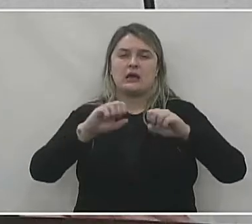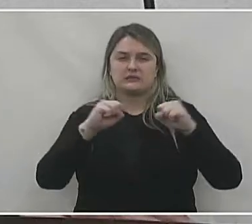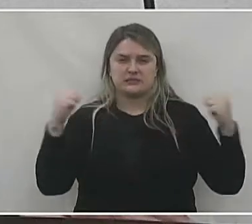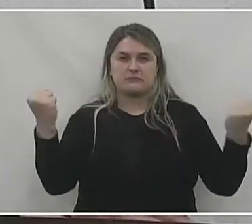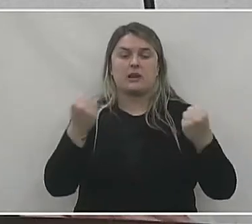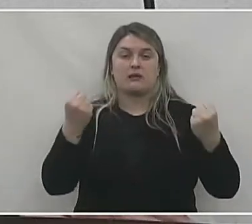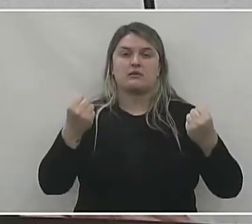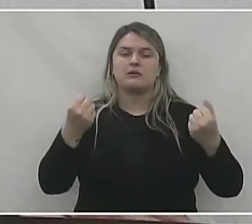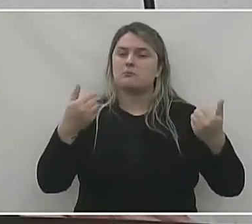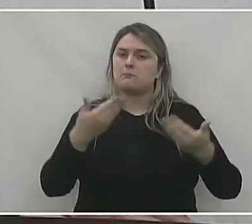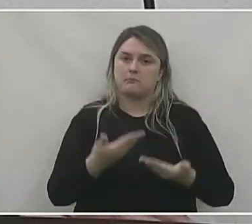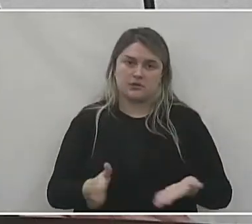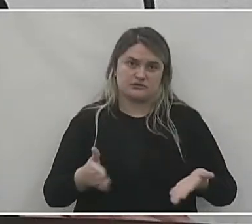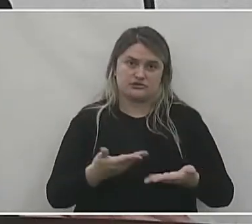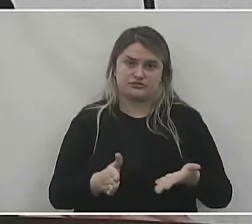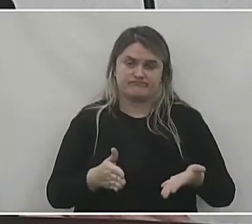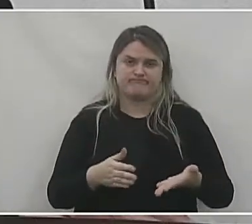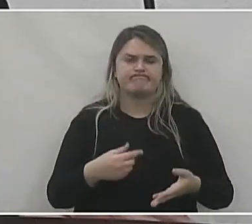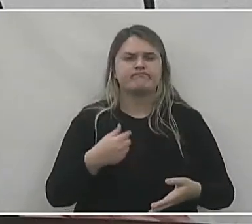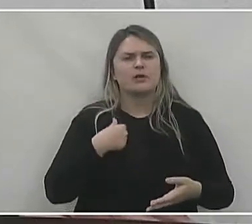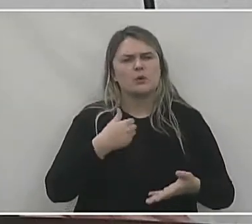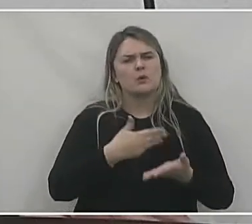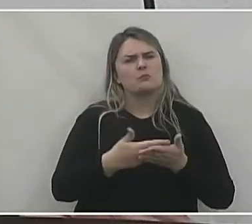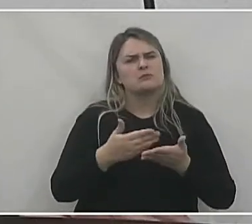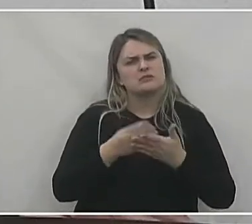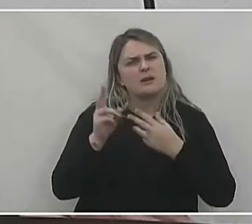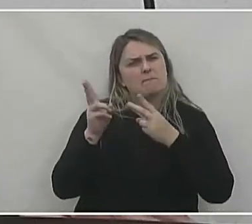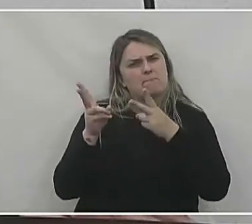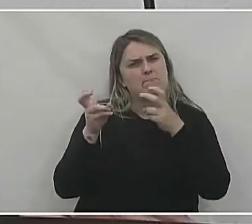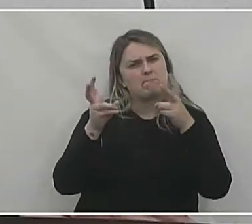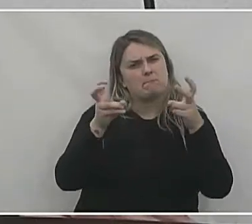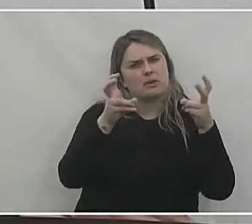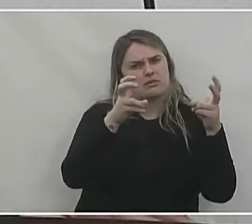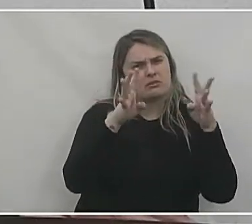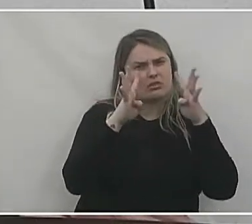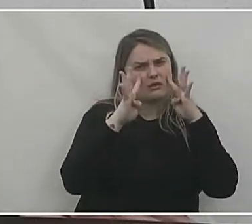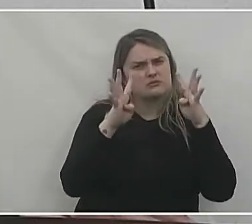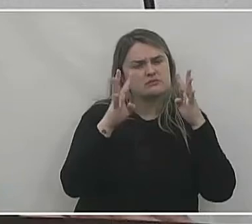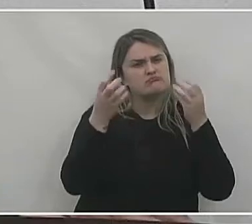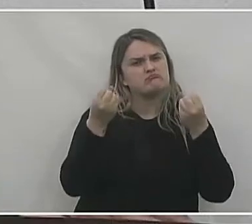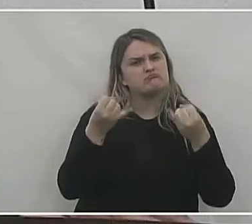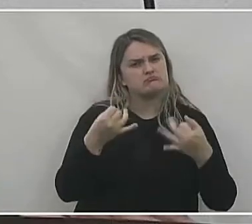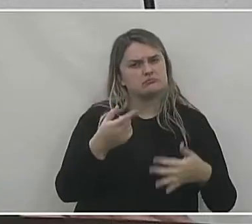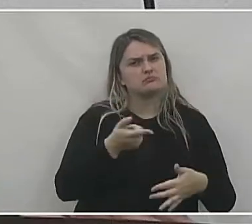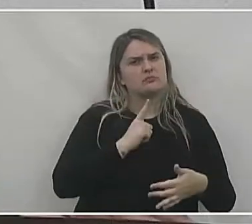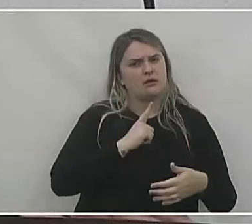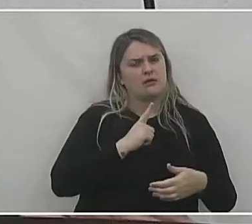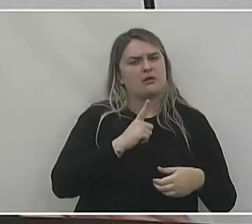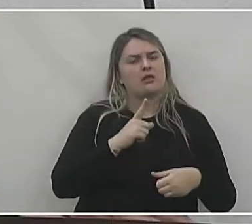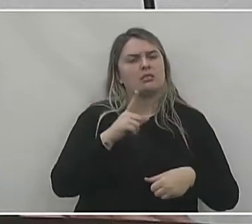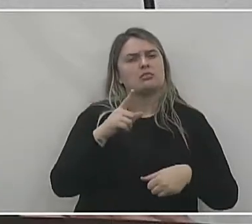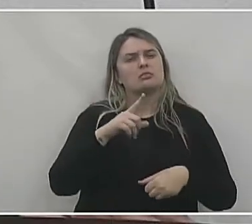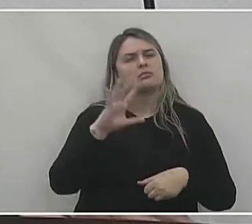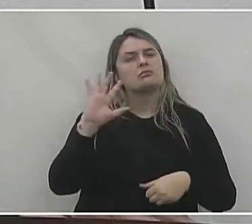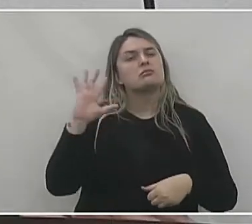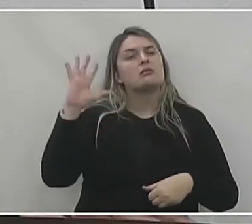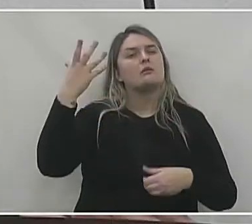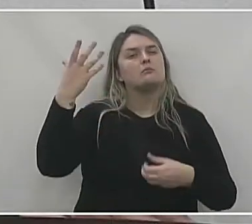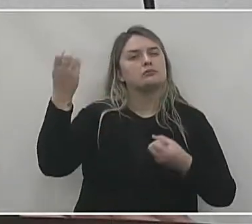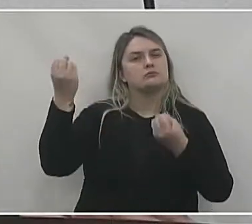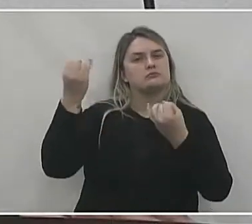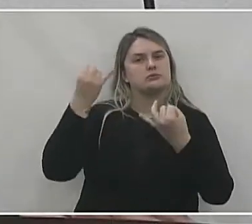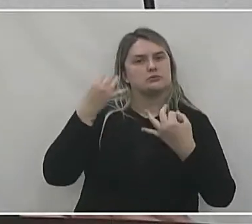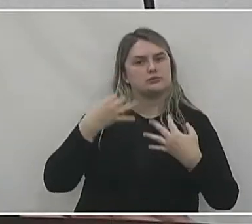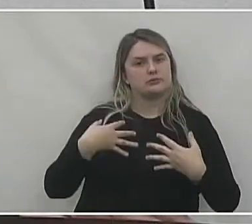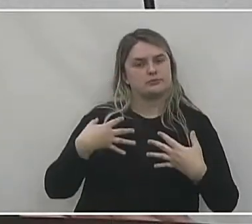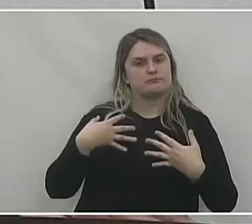quando você é derrotado, você presta atenção que tem uma explicação. O tempo vai te explicar. Eu perdi a